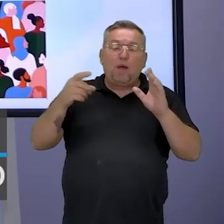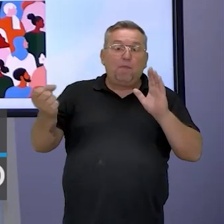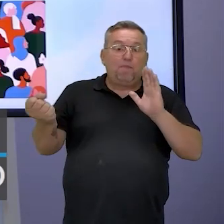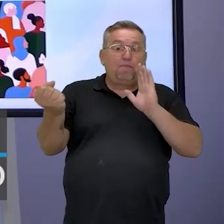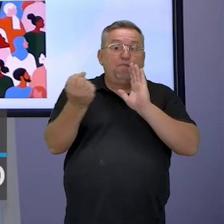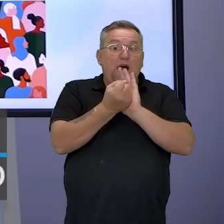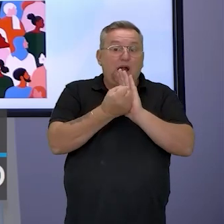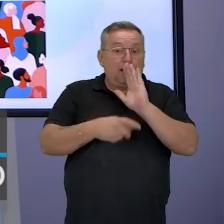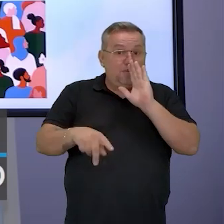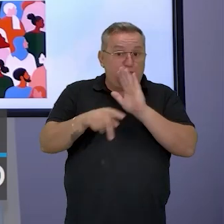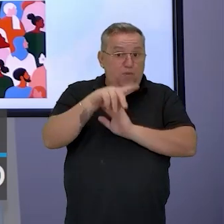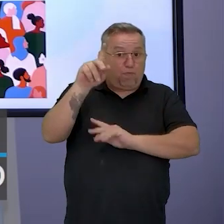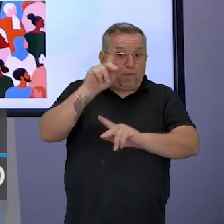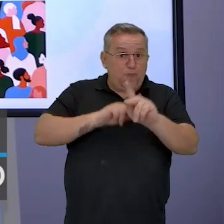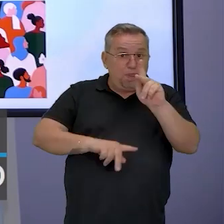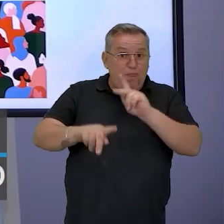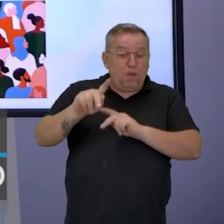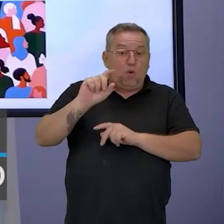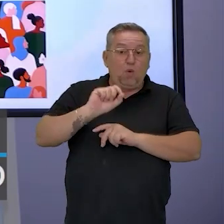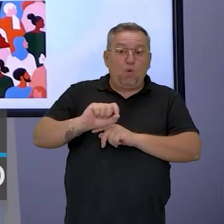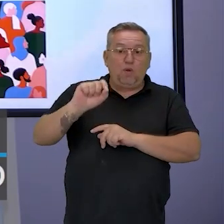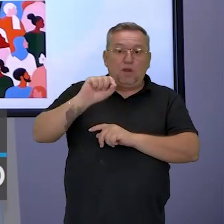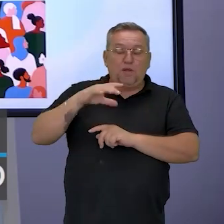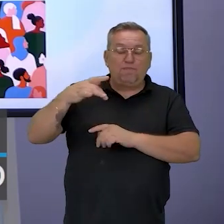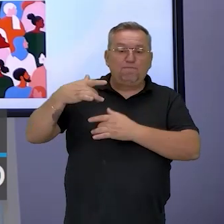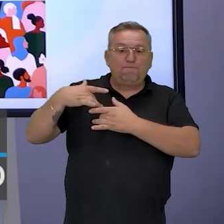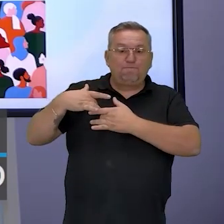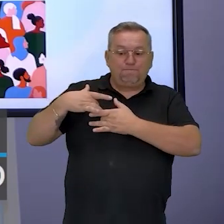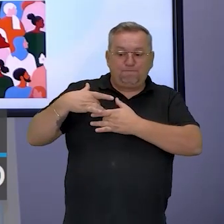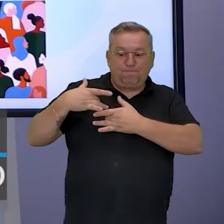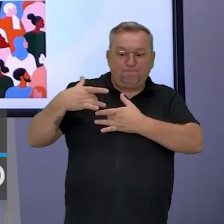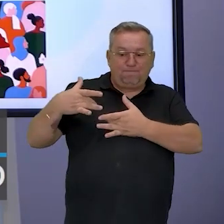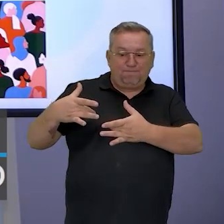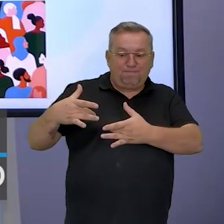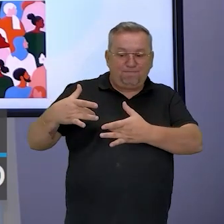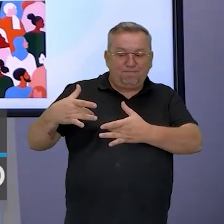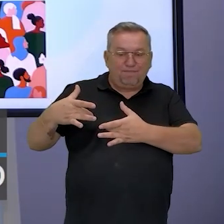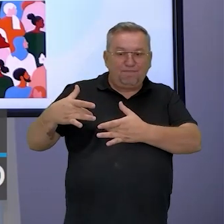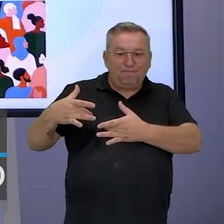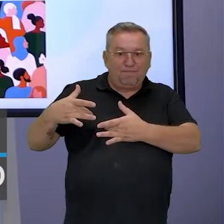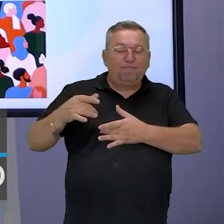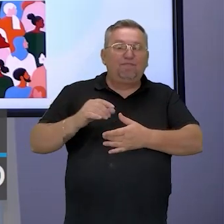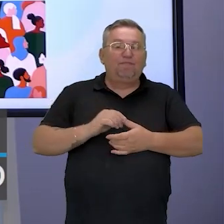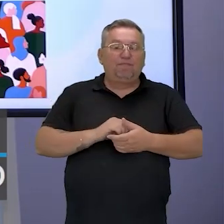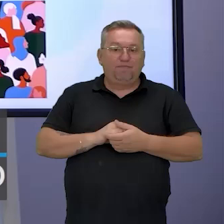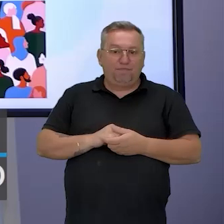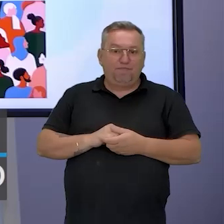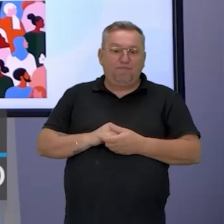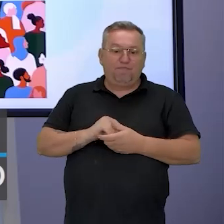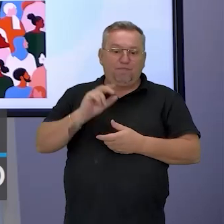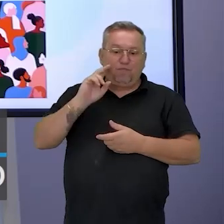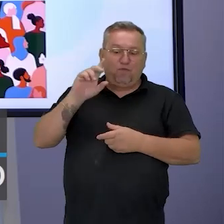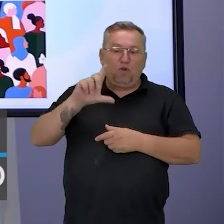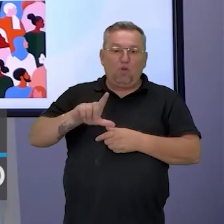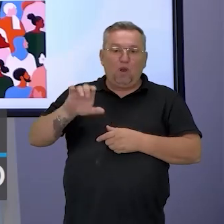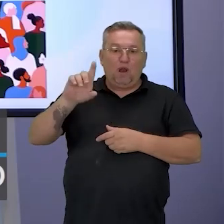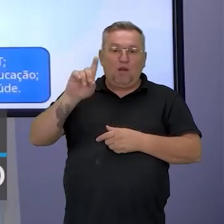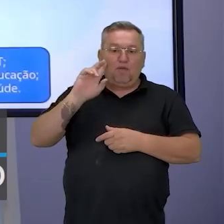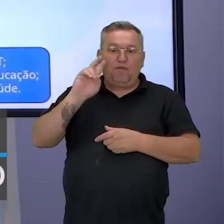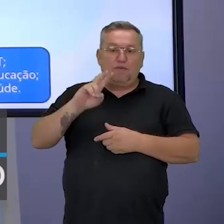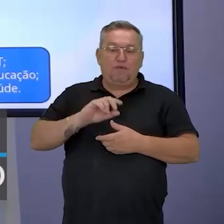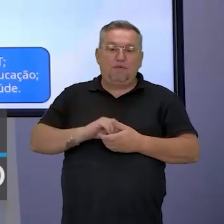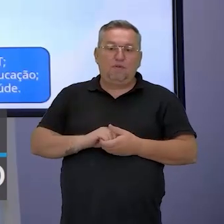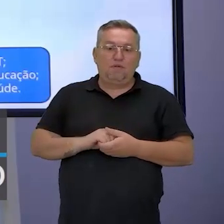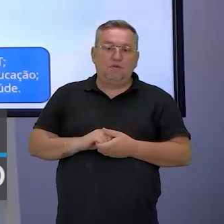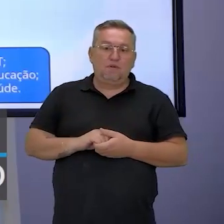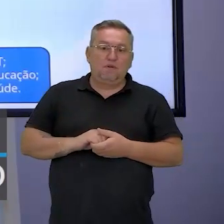da civilização é a solidariedade, é a cordialidade. Vamos trocar o LED agora? Bota no